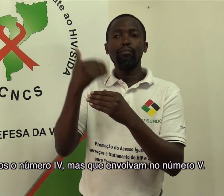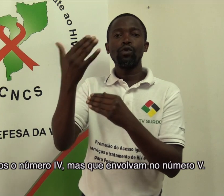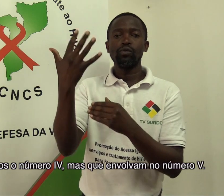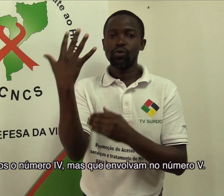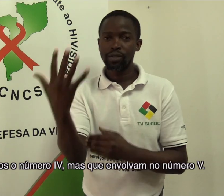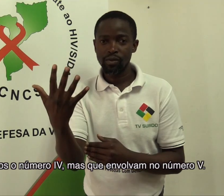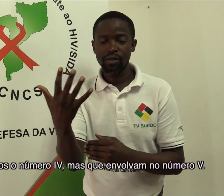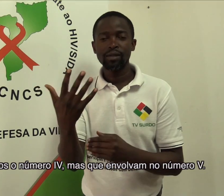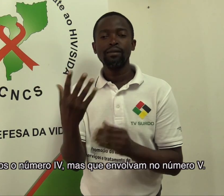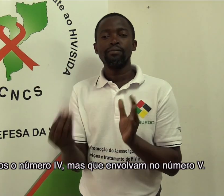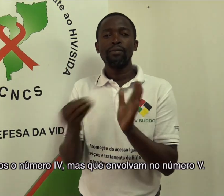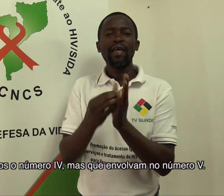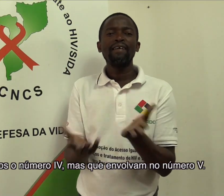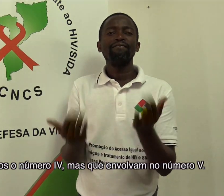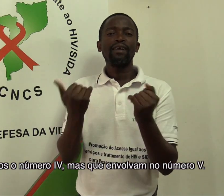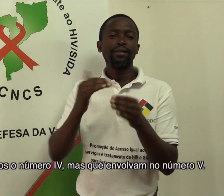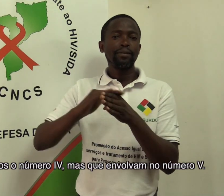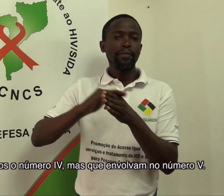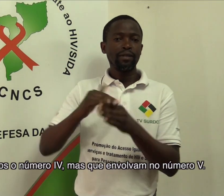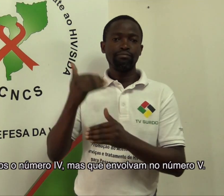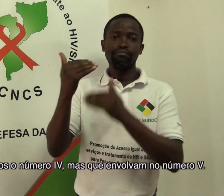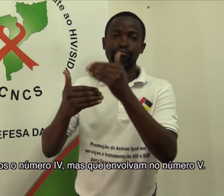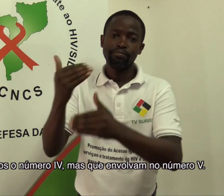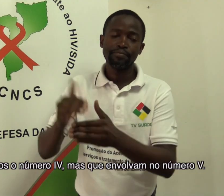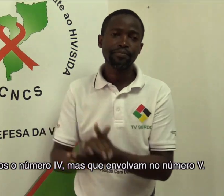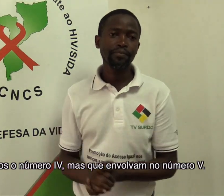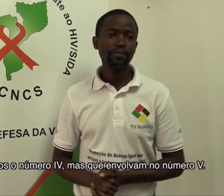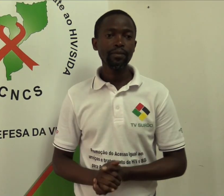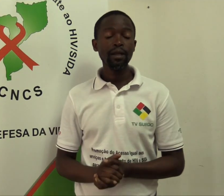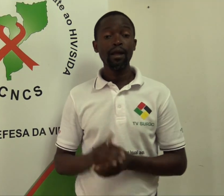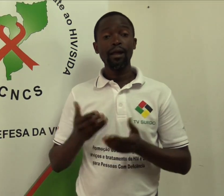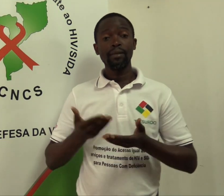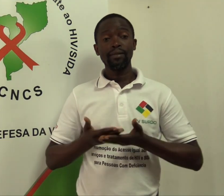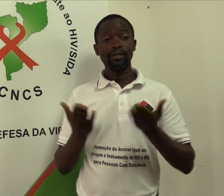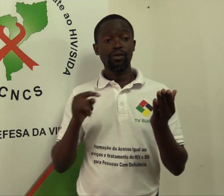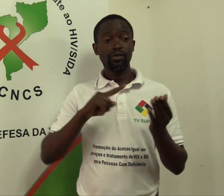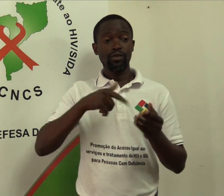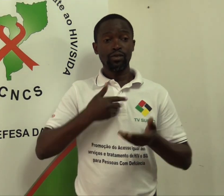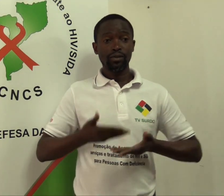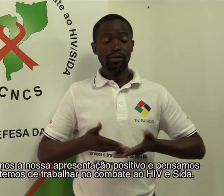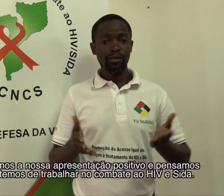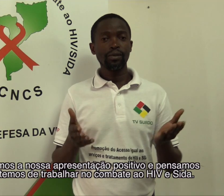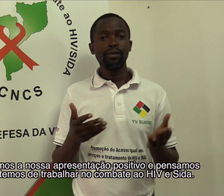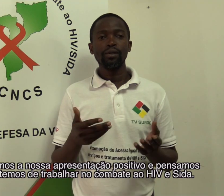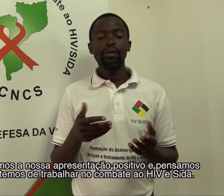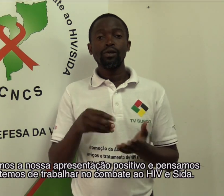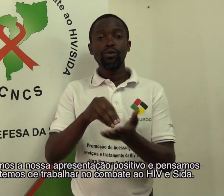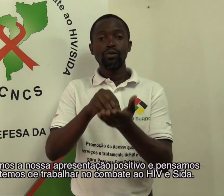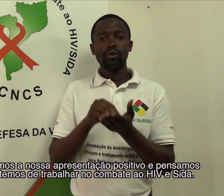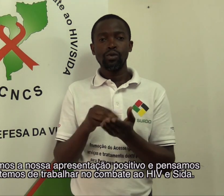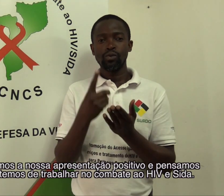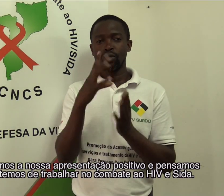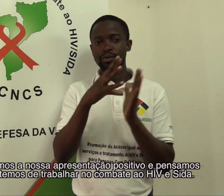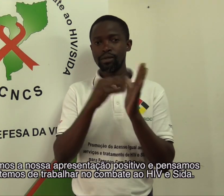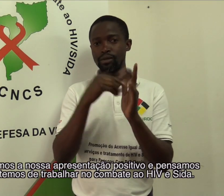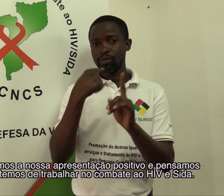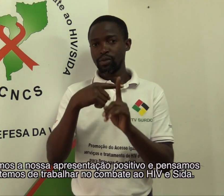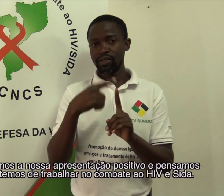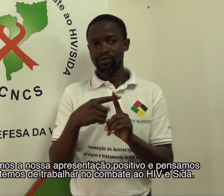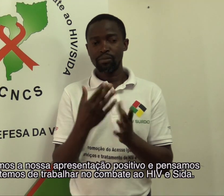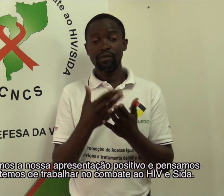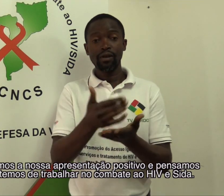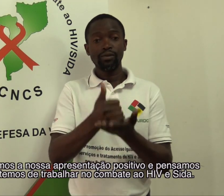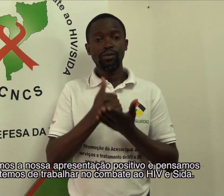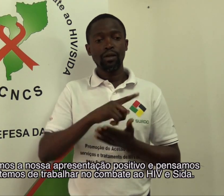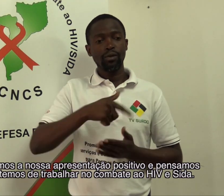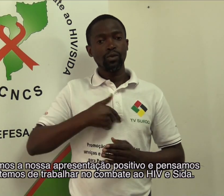Já temos o número 4, mas que envolvam no número 5. Achamos que a nossa apresentação foi